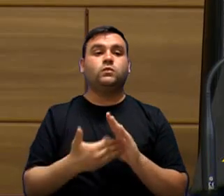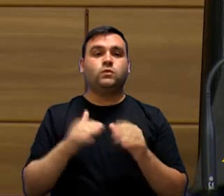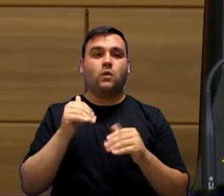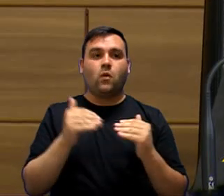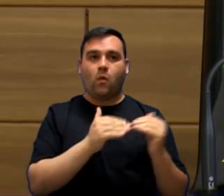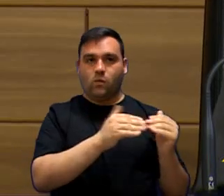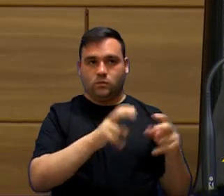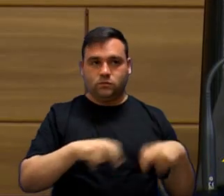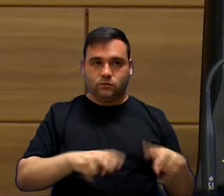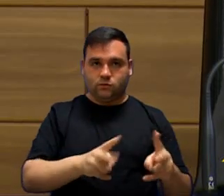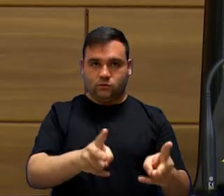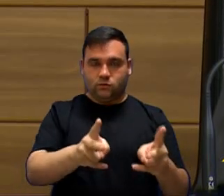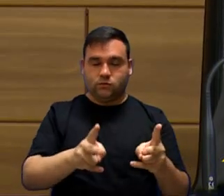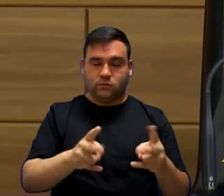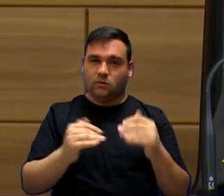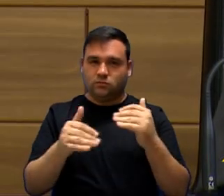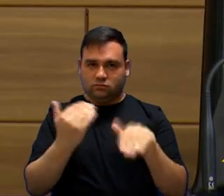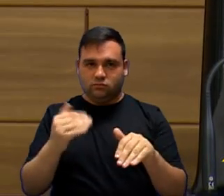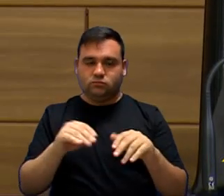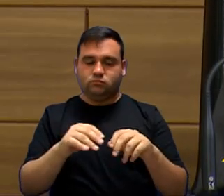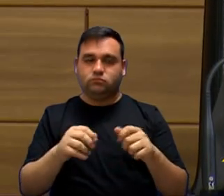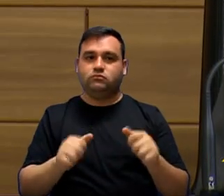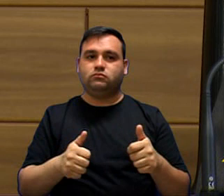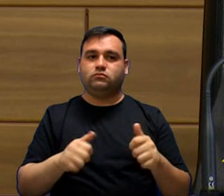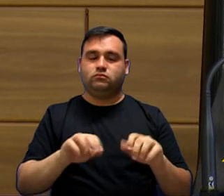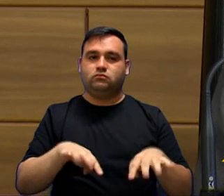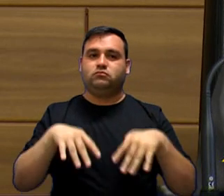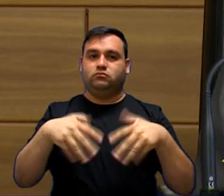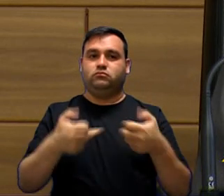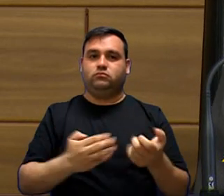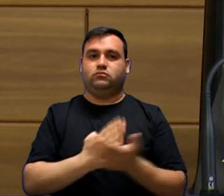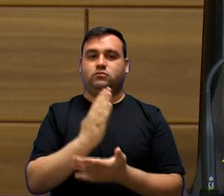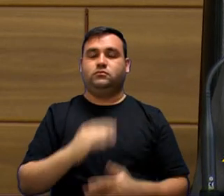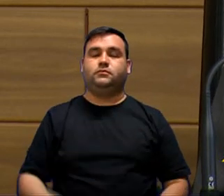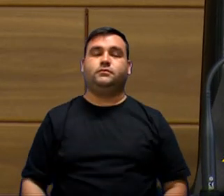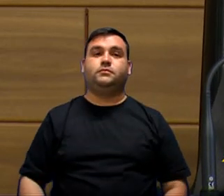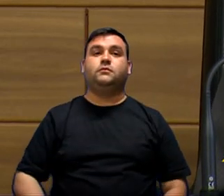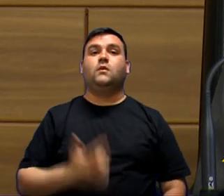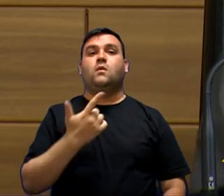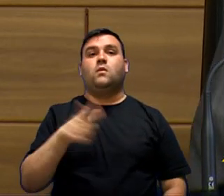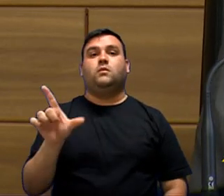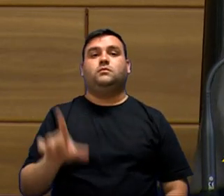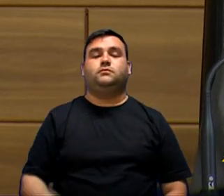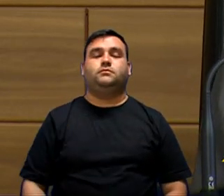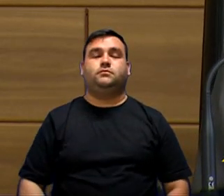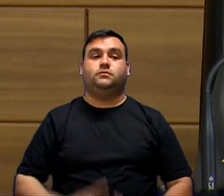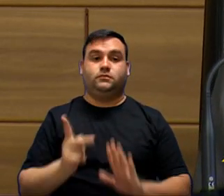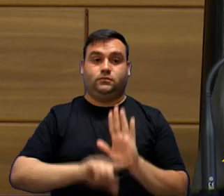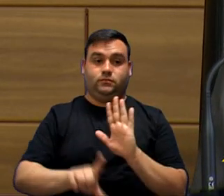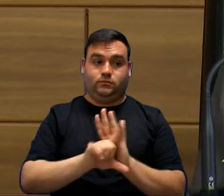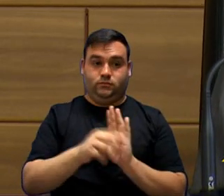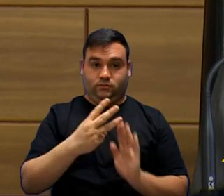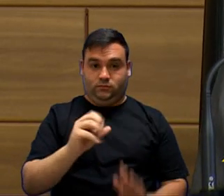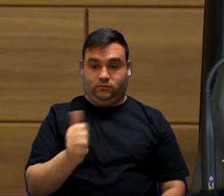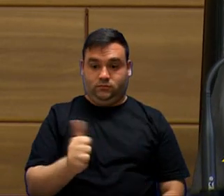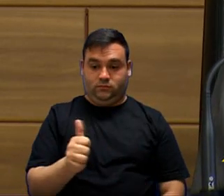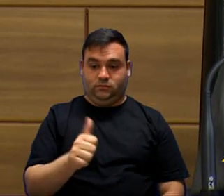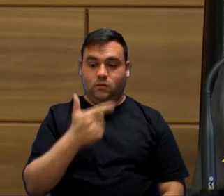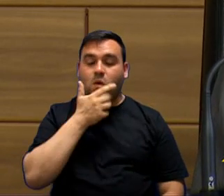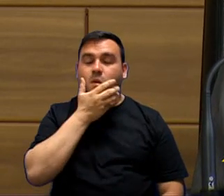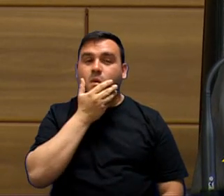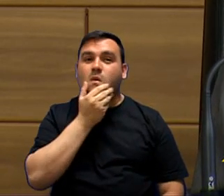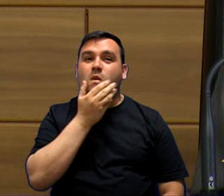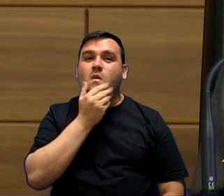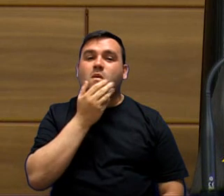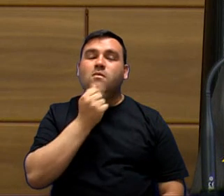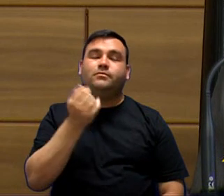concordam, permanecem como estão, os contratos manifestos, não havendo, está aprovado. Próximo, projeto de lei 311